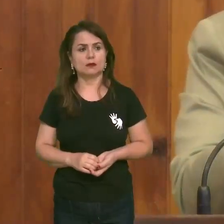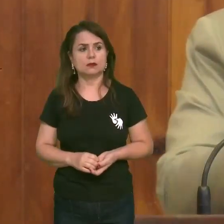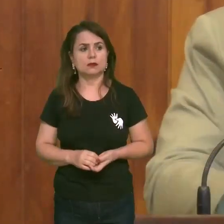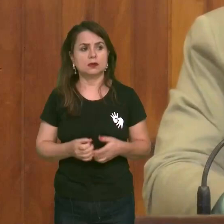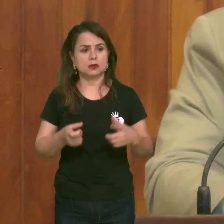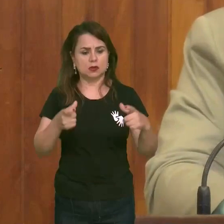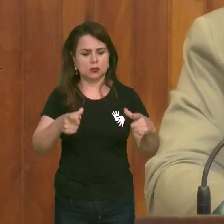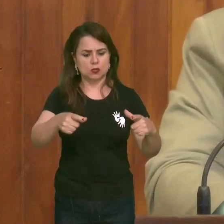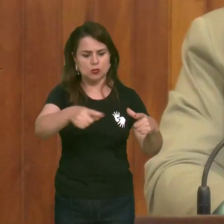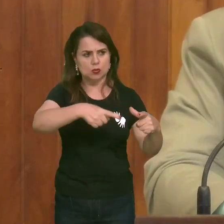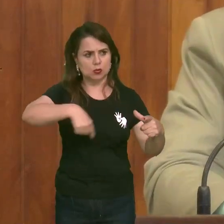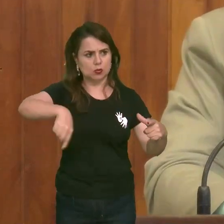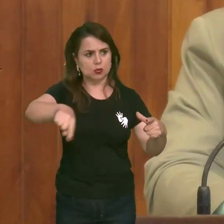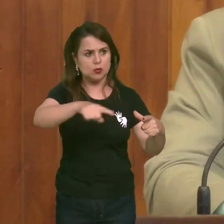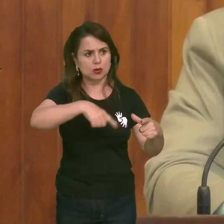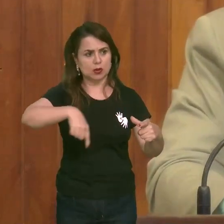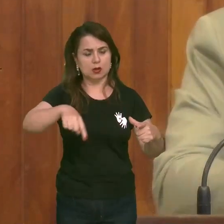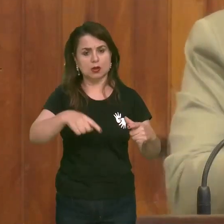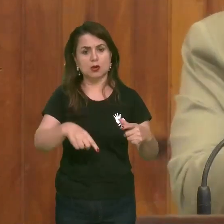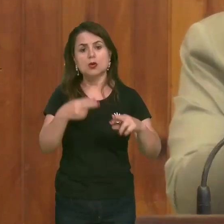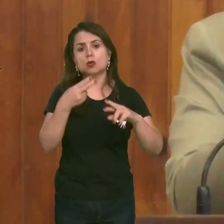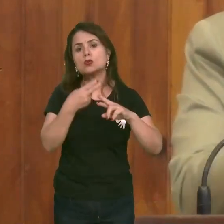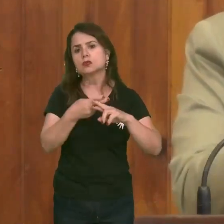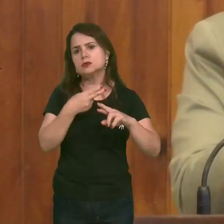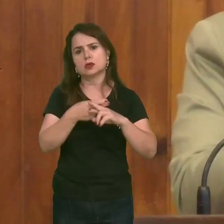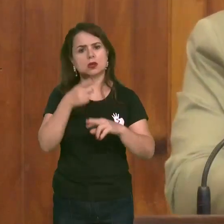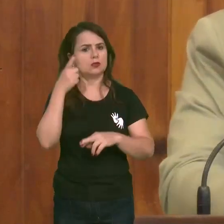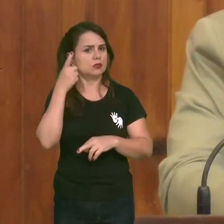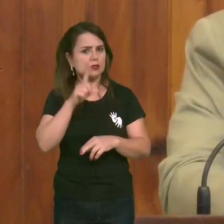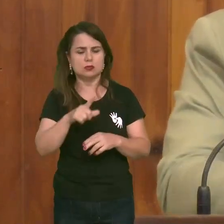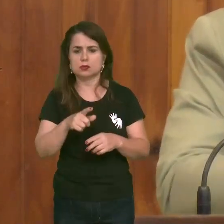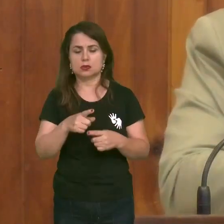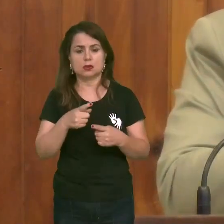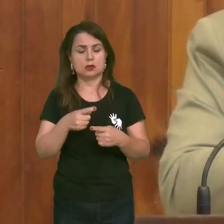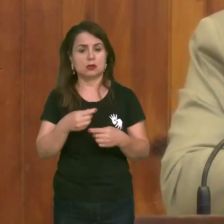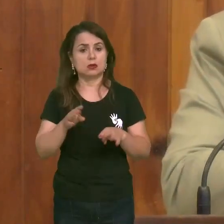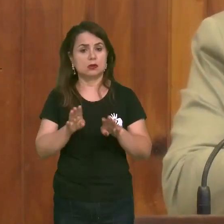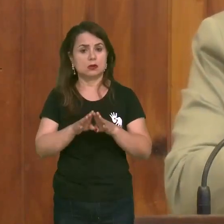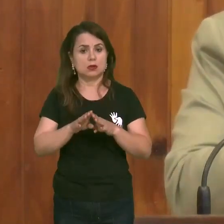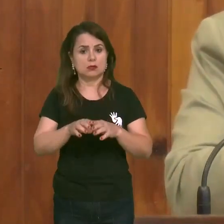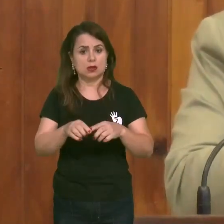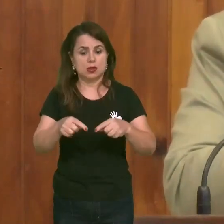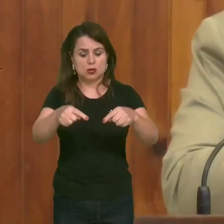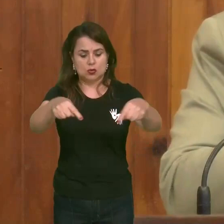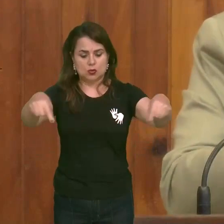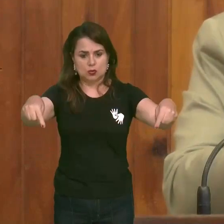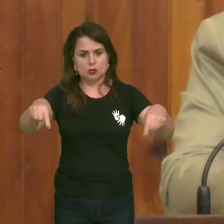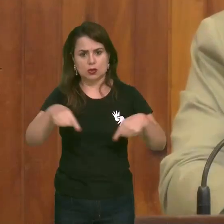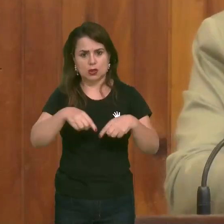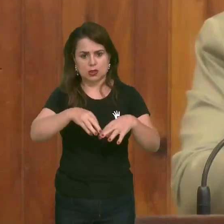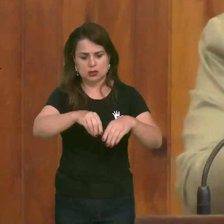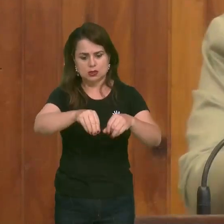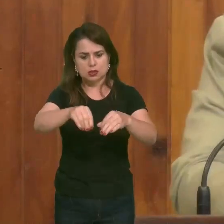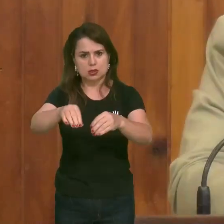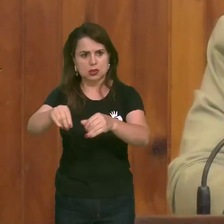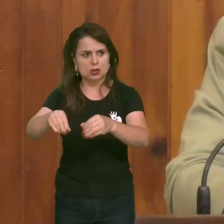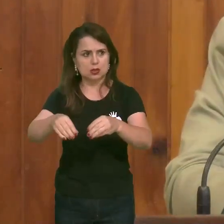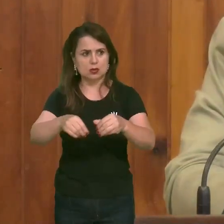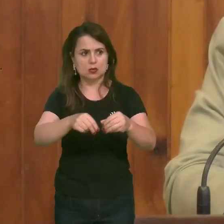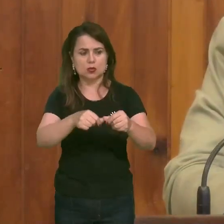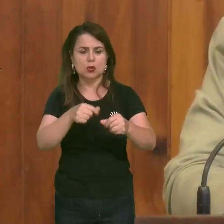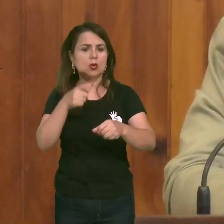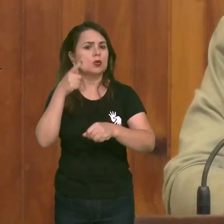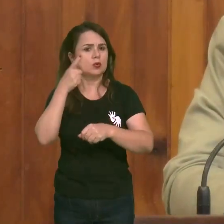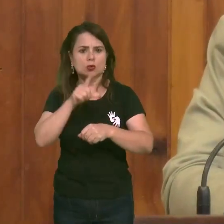o espaço lá como vocês viram tá praticamente sem condições de uso a caixa de areia Sem condição nenhuma de usos a pista